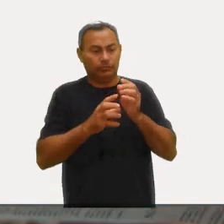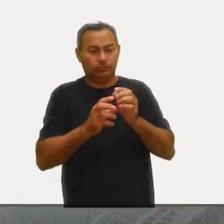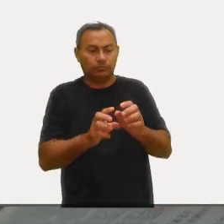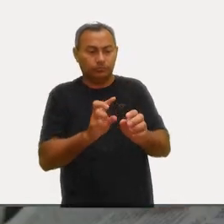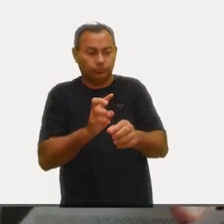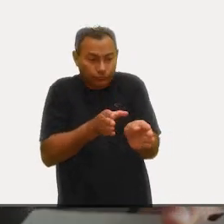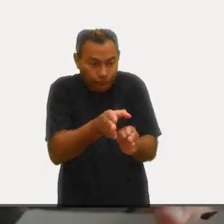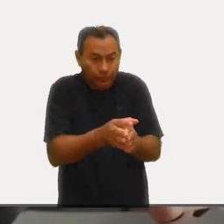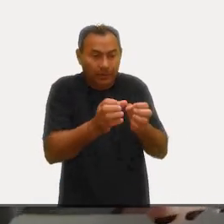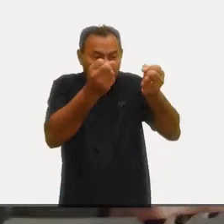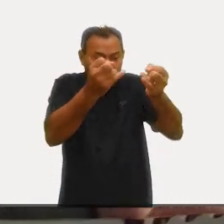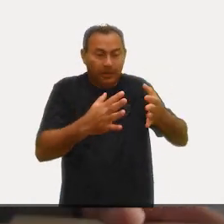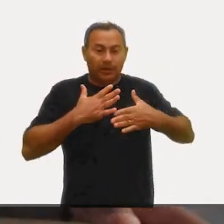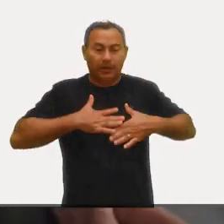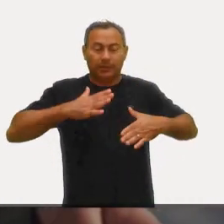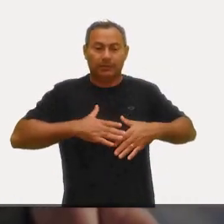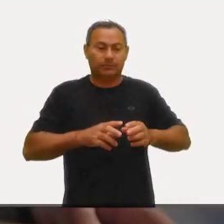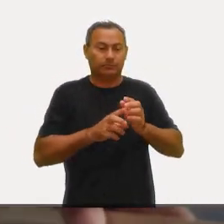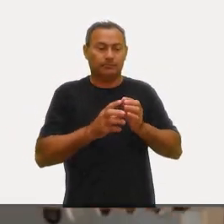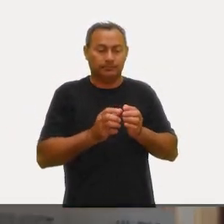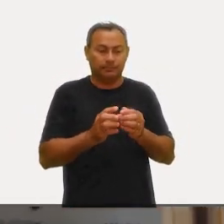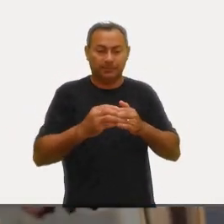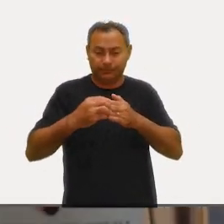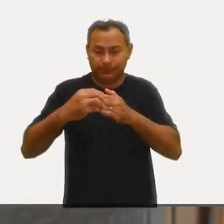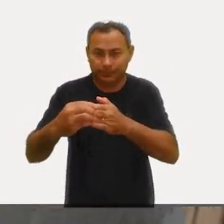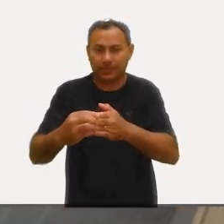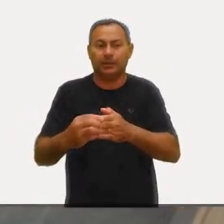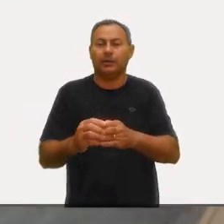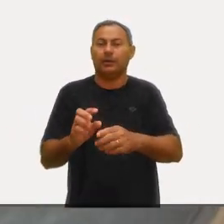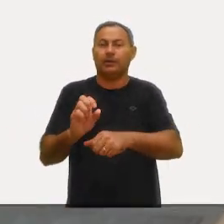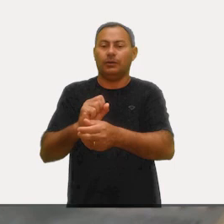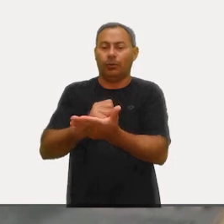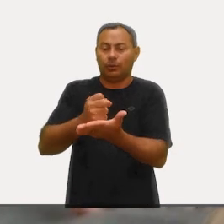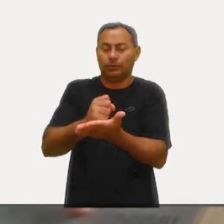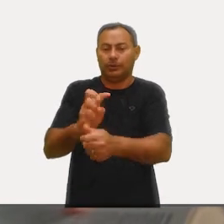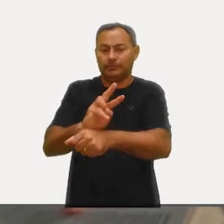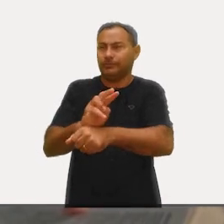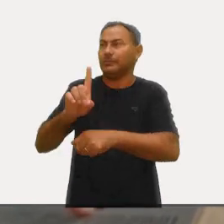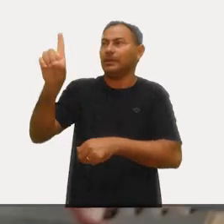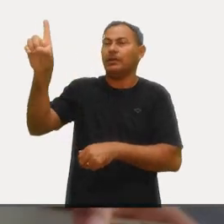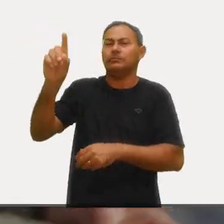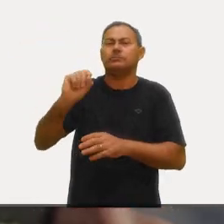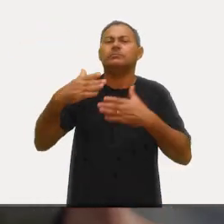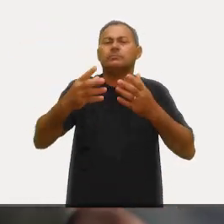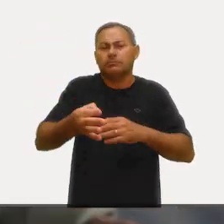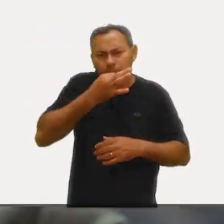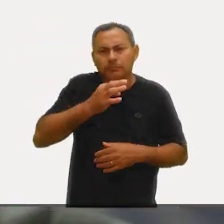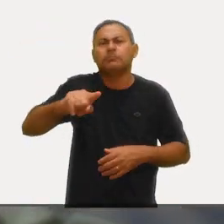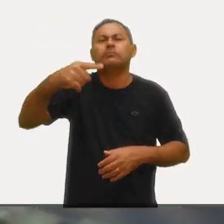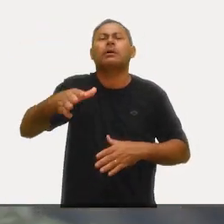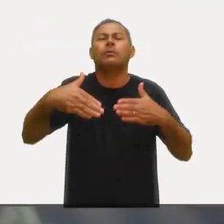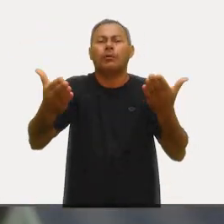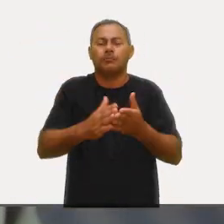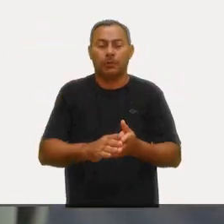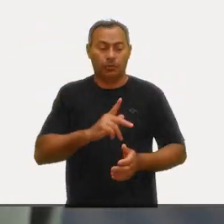coloca as rédeas em nós e a sela em nossas costas e nos dispomos ao controle dele, qual deve ser a nossa próxima atitude,